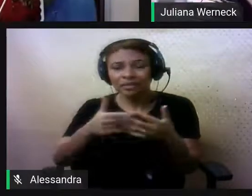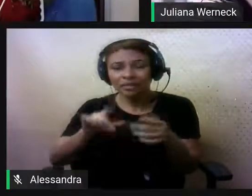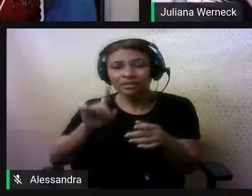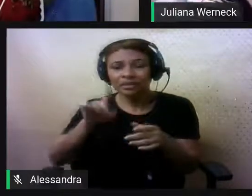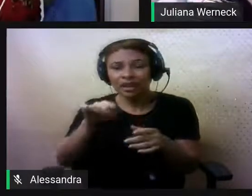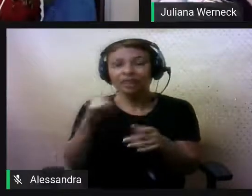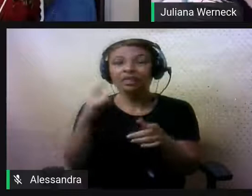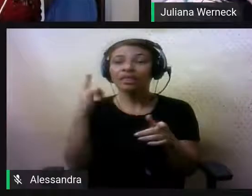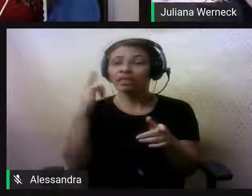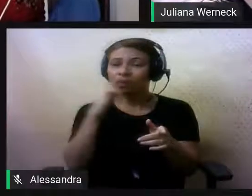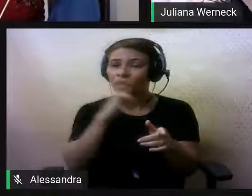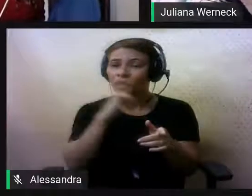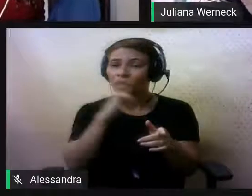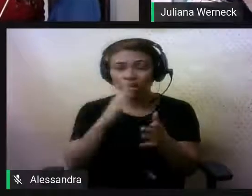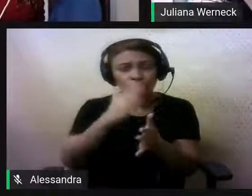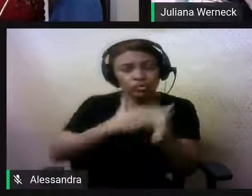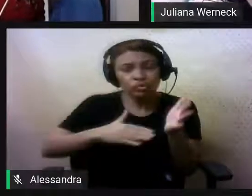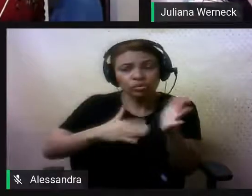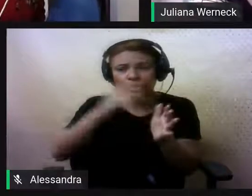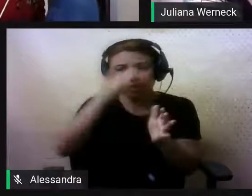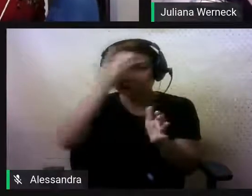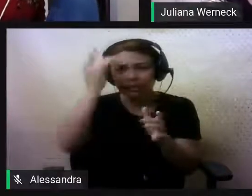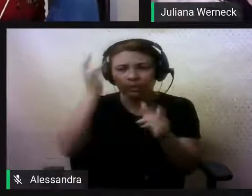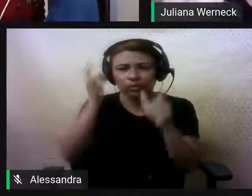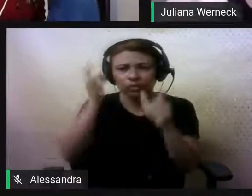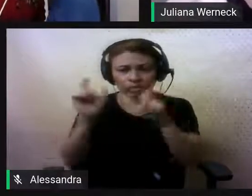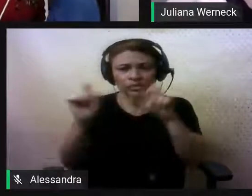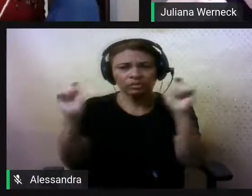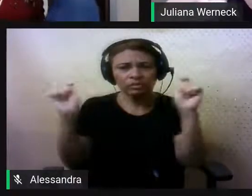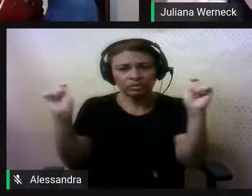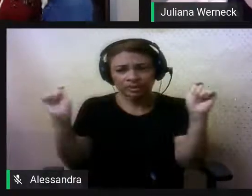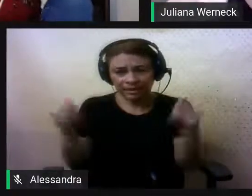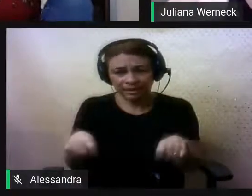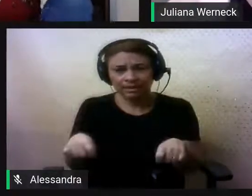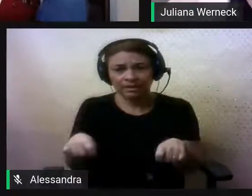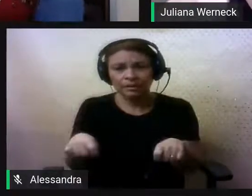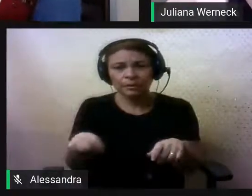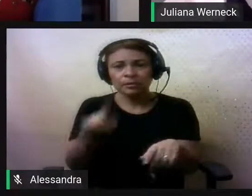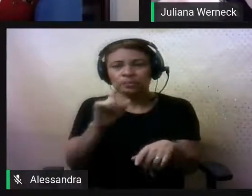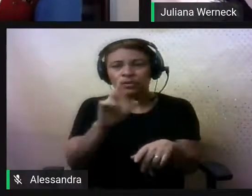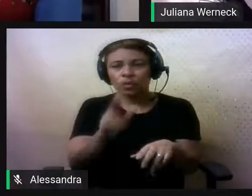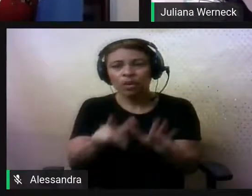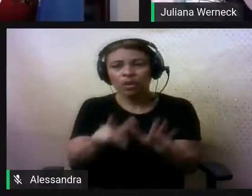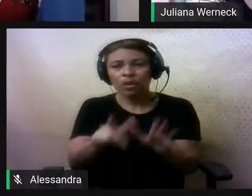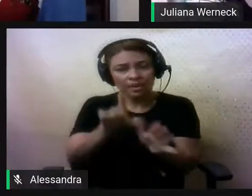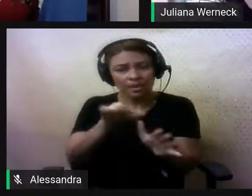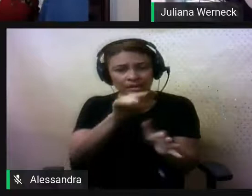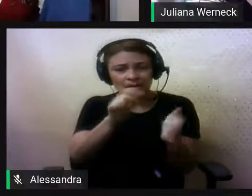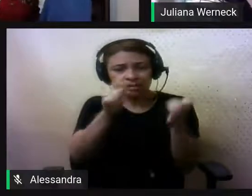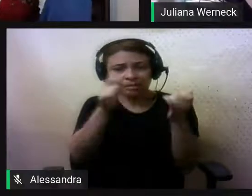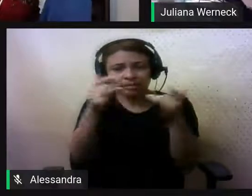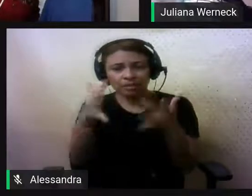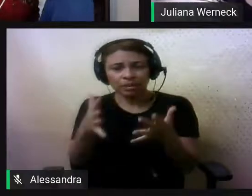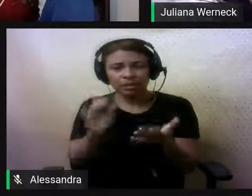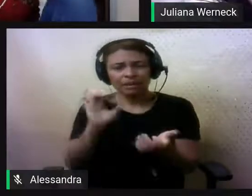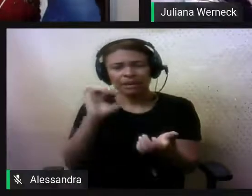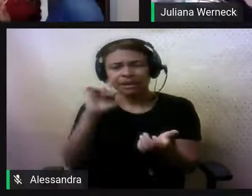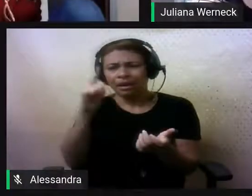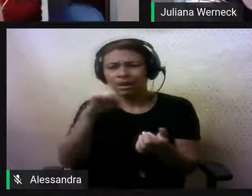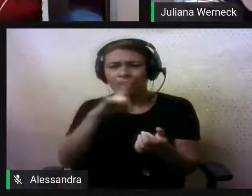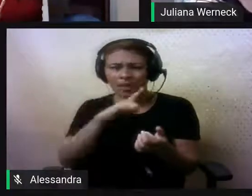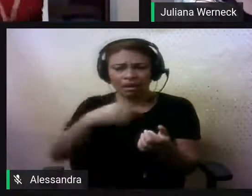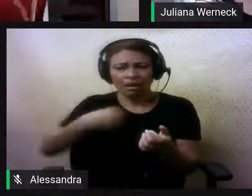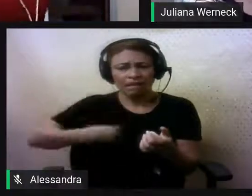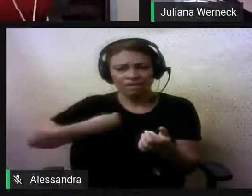ao alcance de todo ser humano, né? Como você falou antes, né? Claro que tem, né, as vidas são